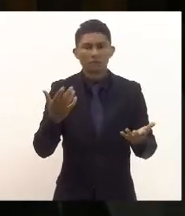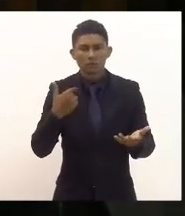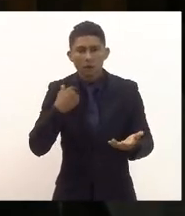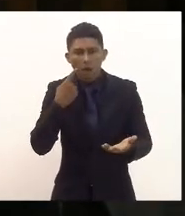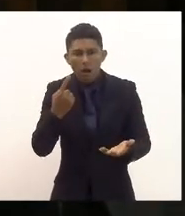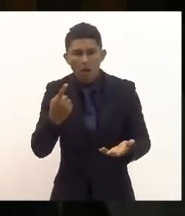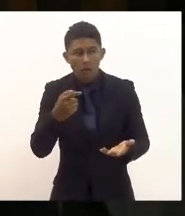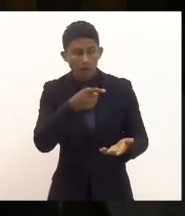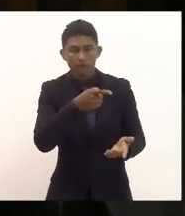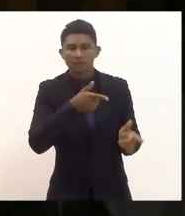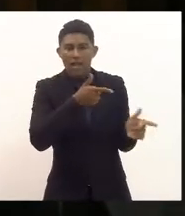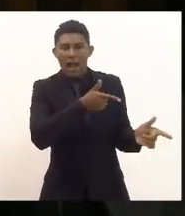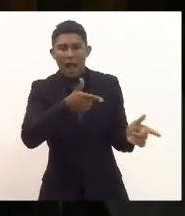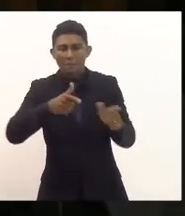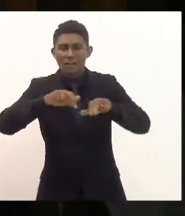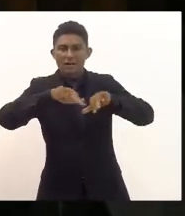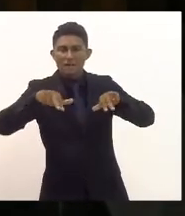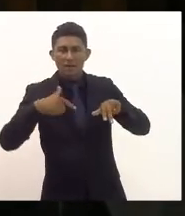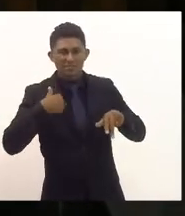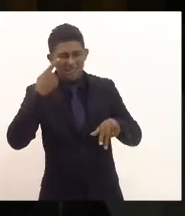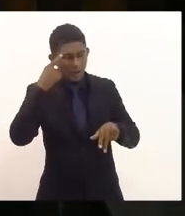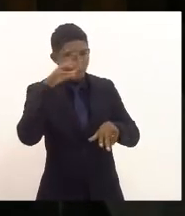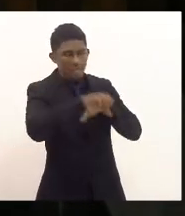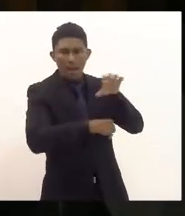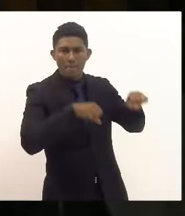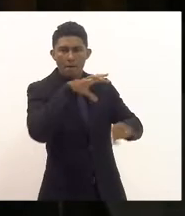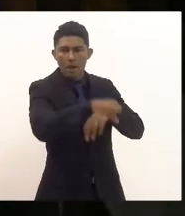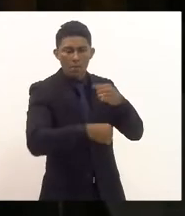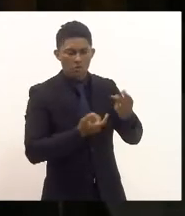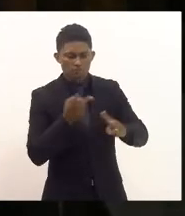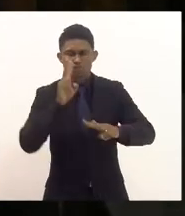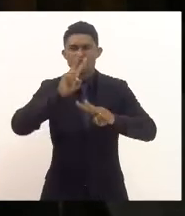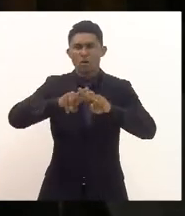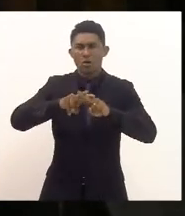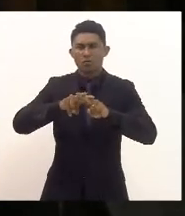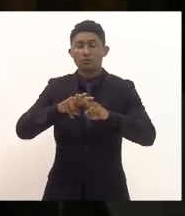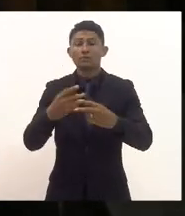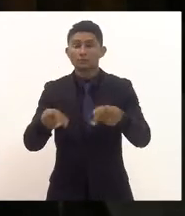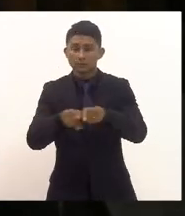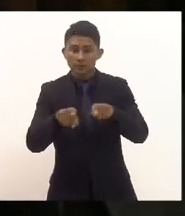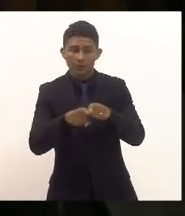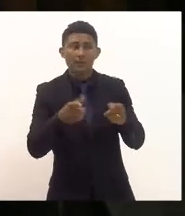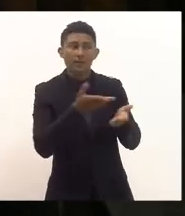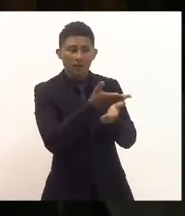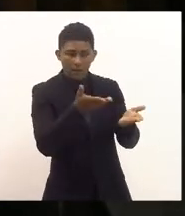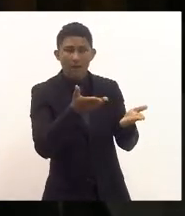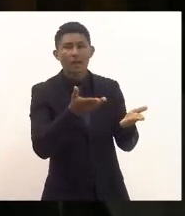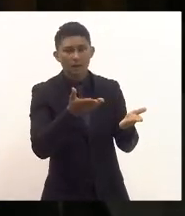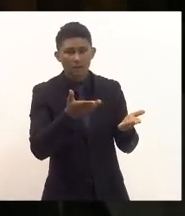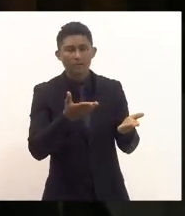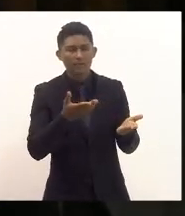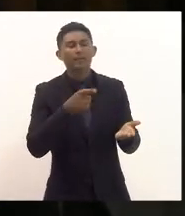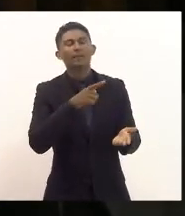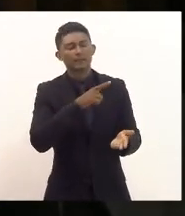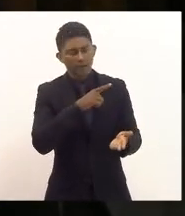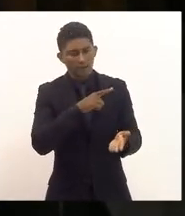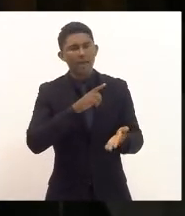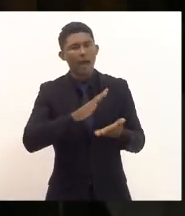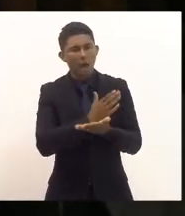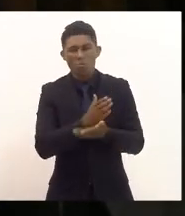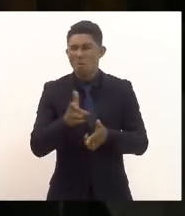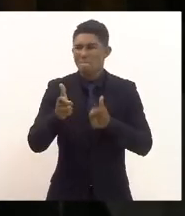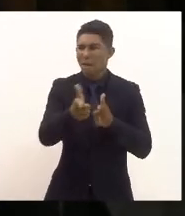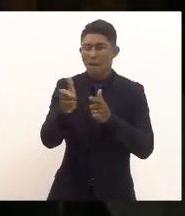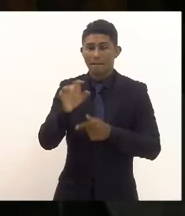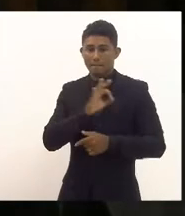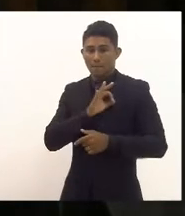quando você olha todo mundo ali o indicativo de que estava em confronto com a polícia Oi